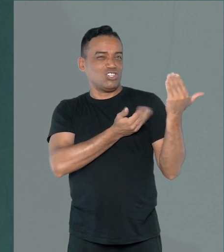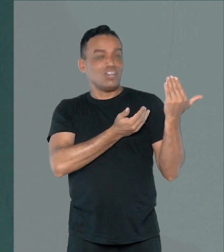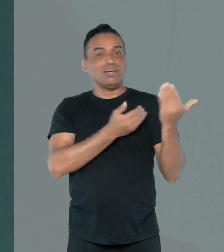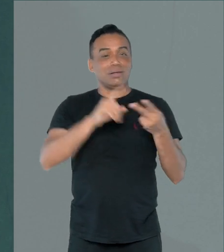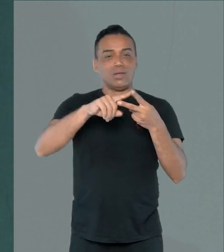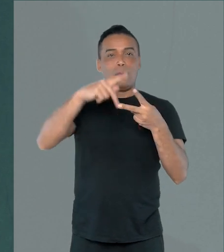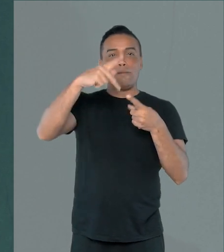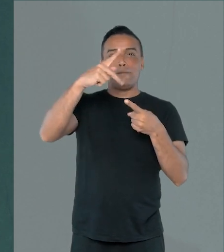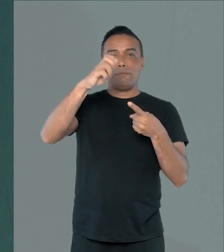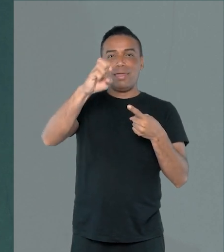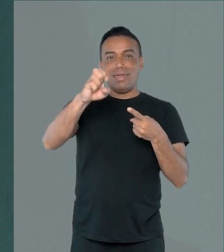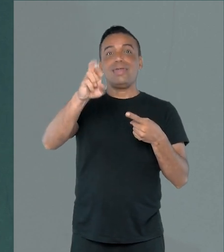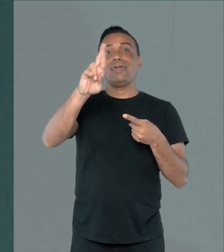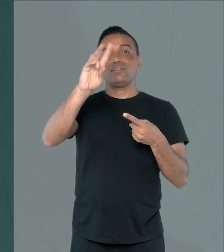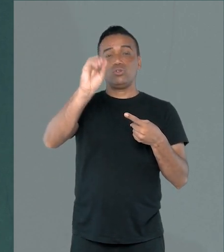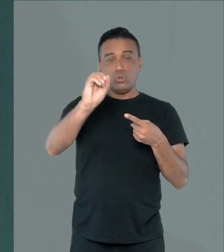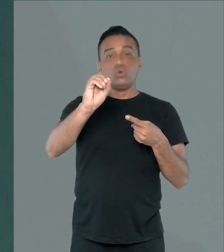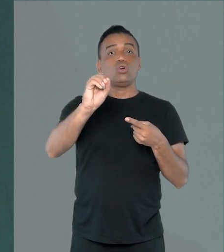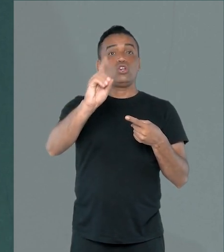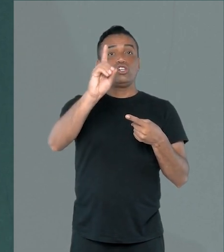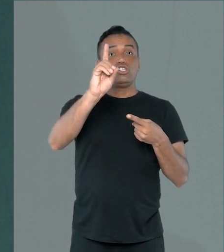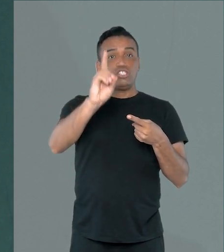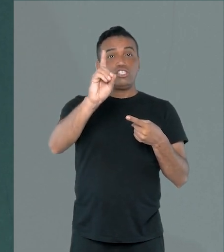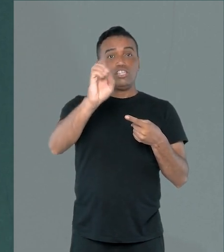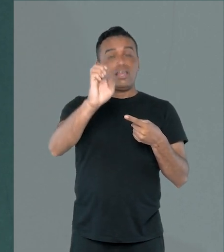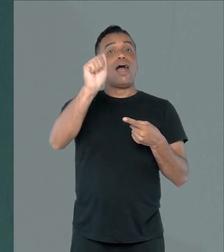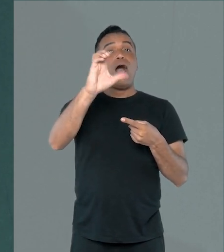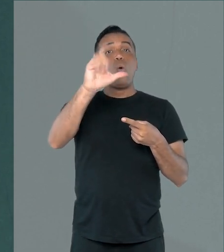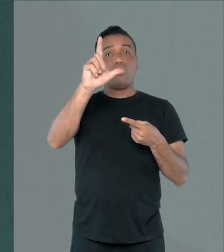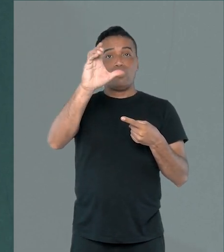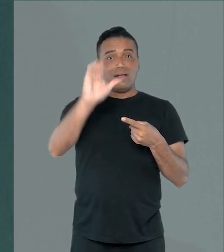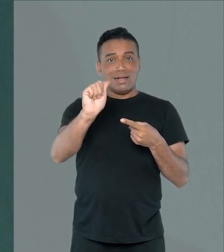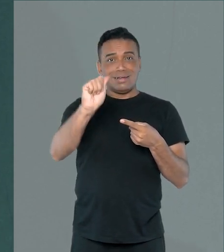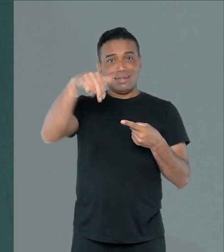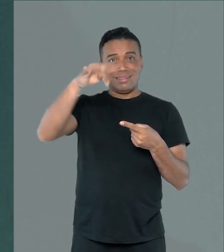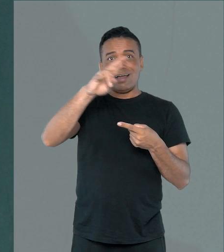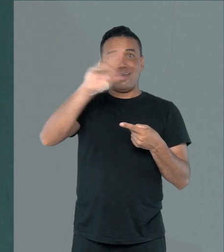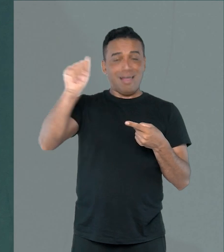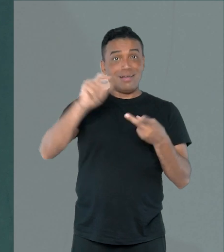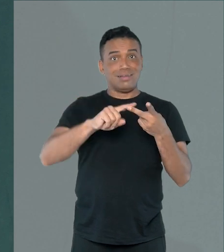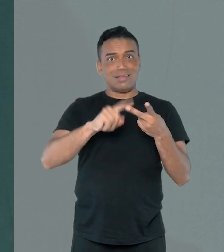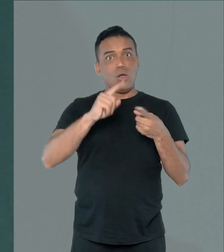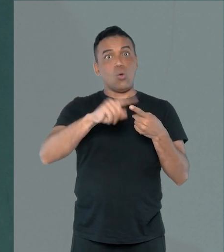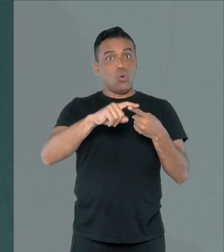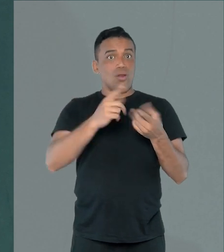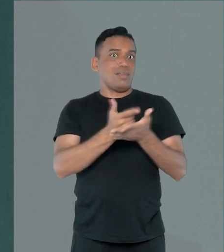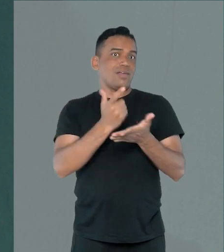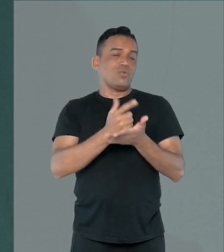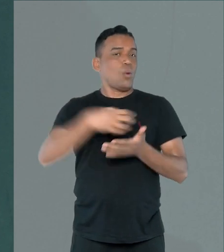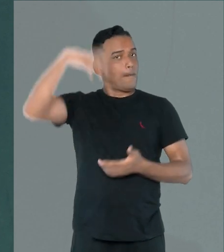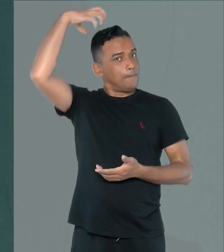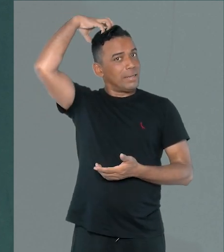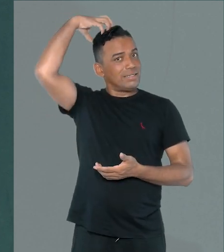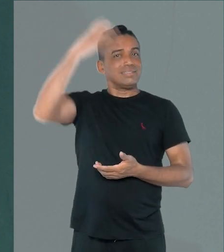Pedro de Alcântara, que determina a loucura do Pedro de Saxe-Coburgo, o Príncipe Maldito.